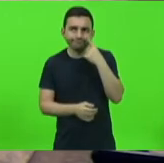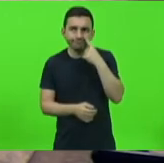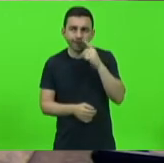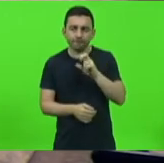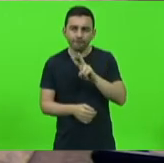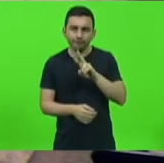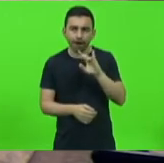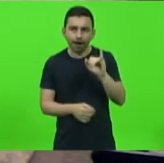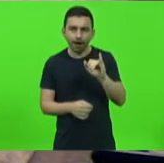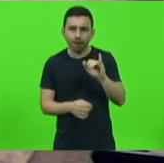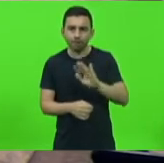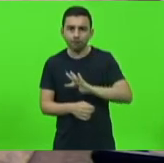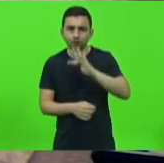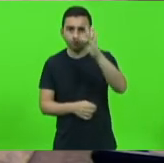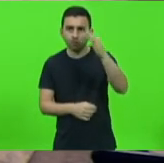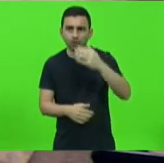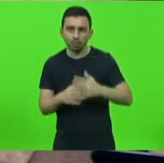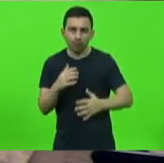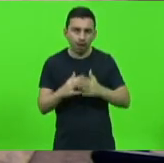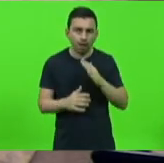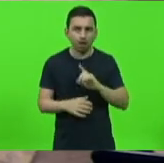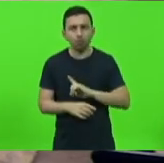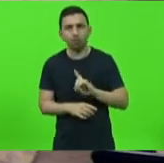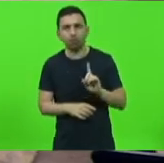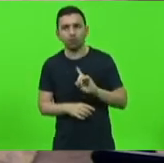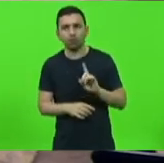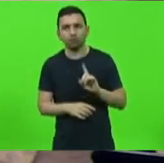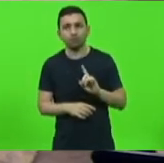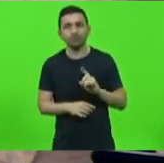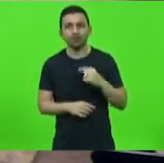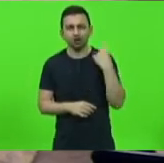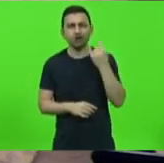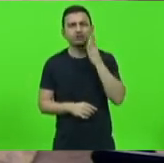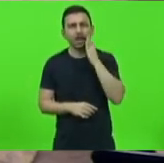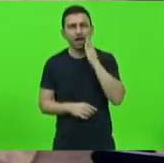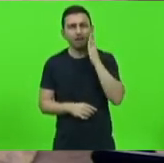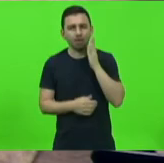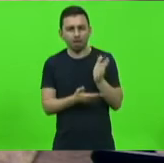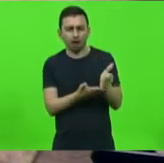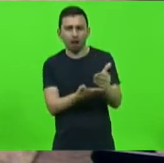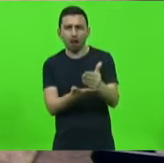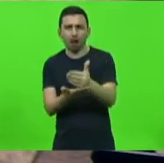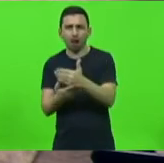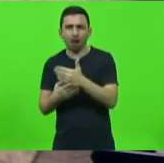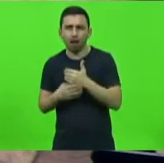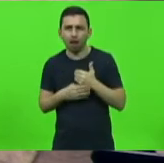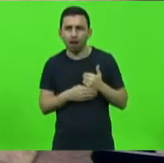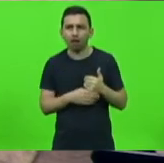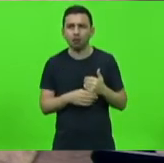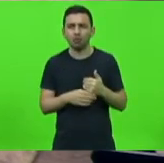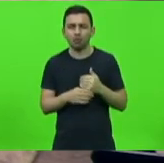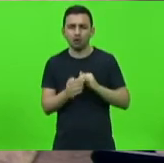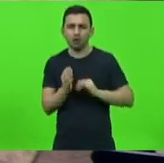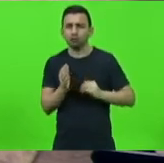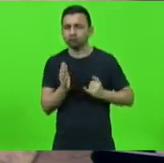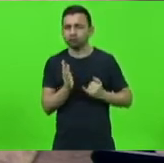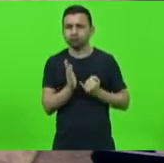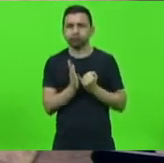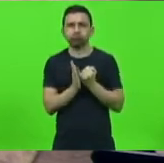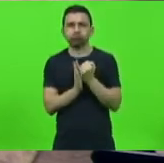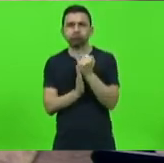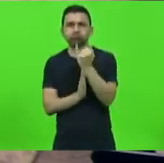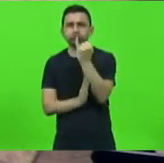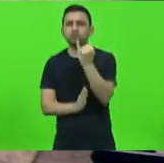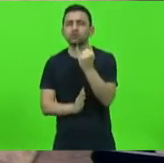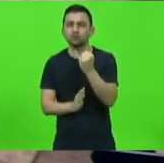o governo lá na frente, porque hoje a gente sabe que existe uma arrecadação que é irreal, em função do momento inflacionário que nós havemos.